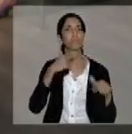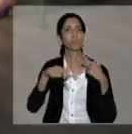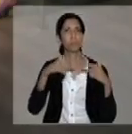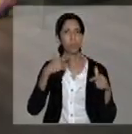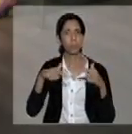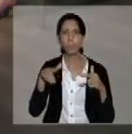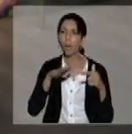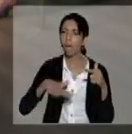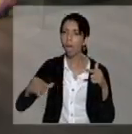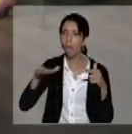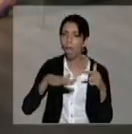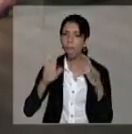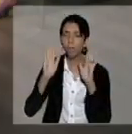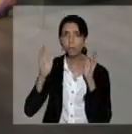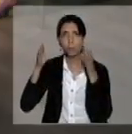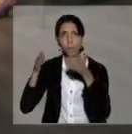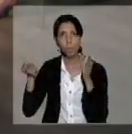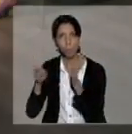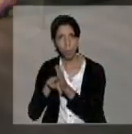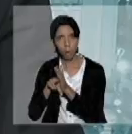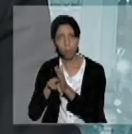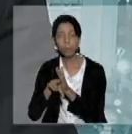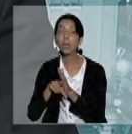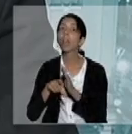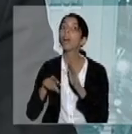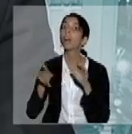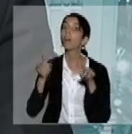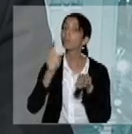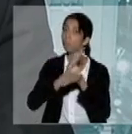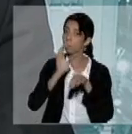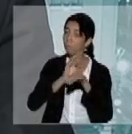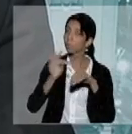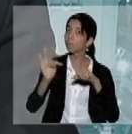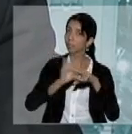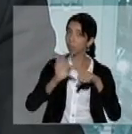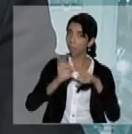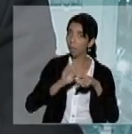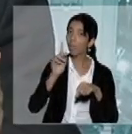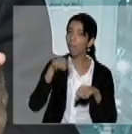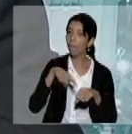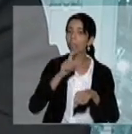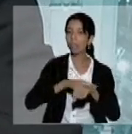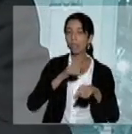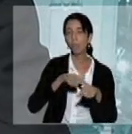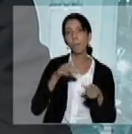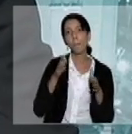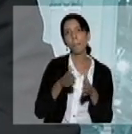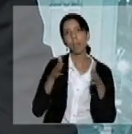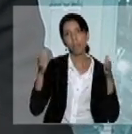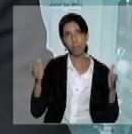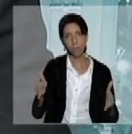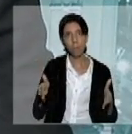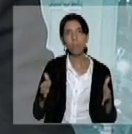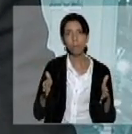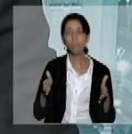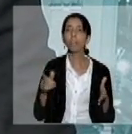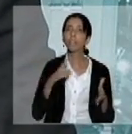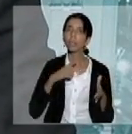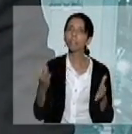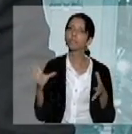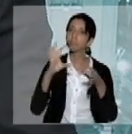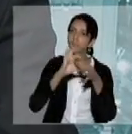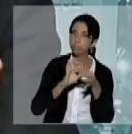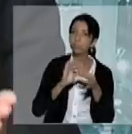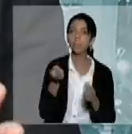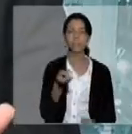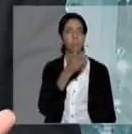que forma em uma área específica do conhecimento, os cursos técnicos, que são aqueles maiores, né, os cursos maiores que estão